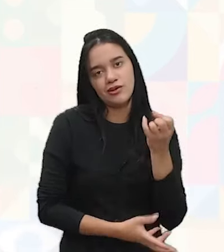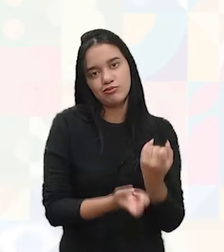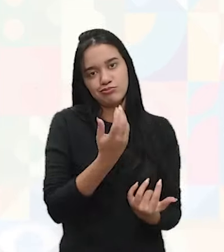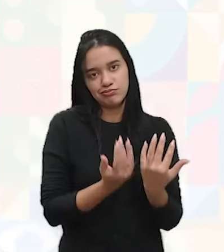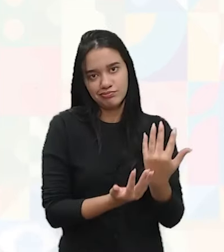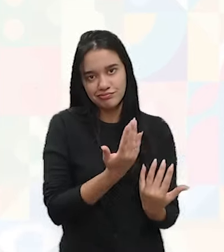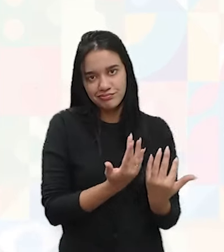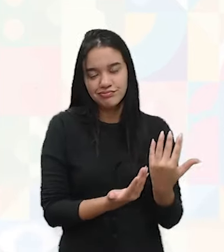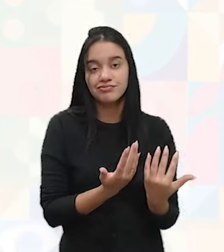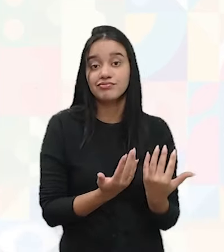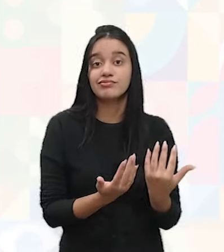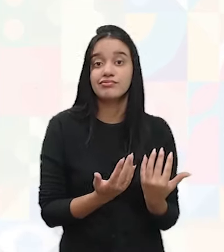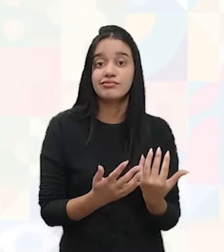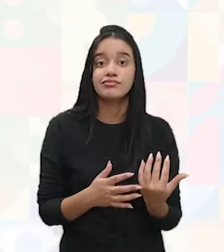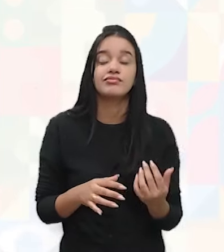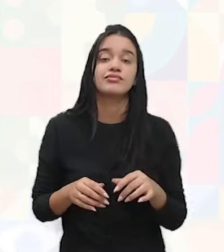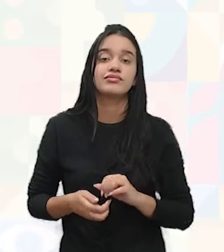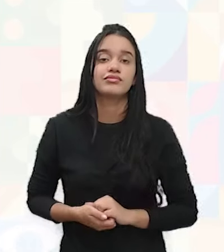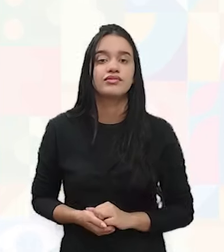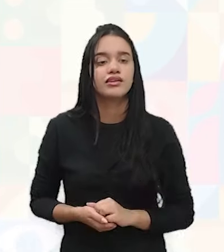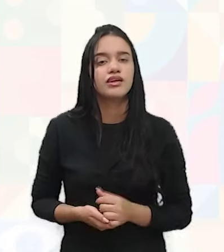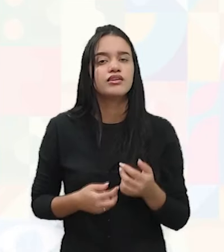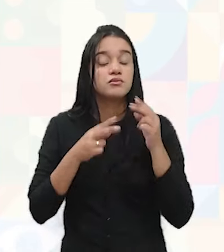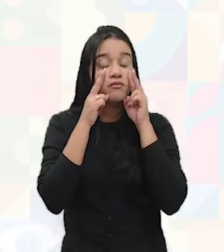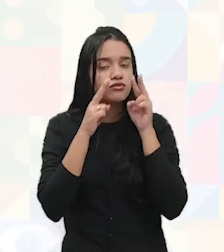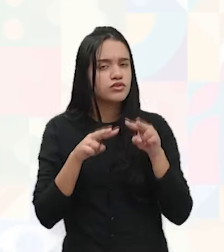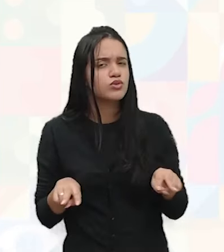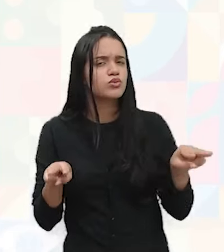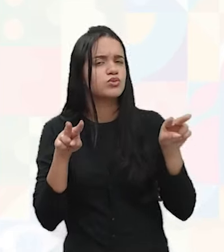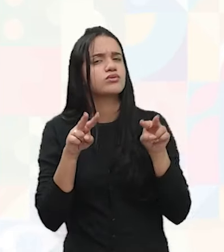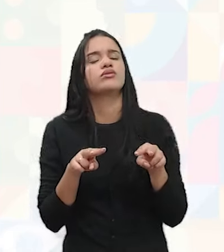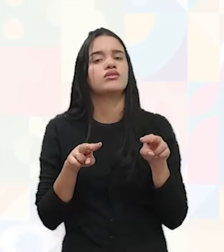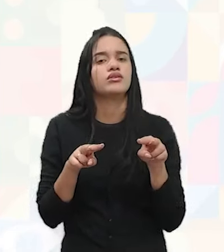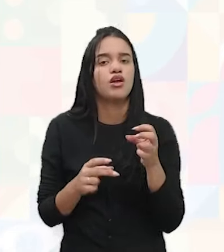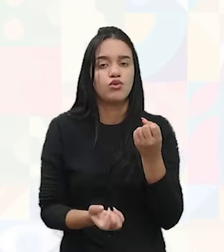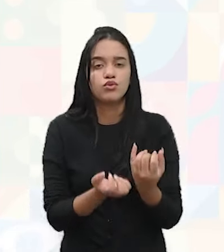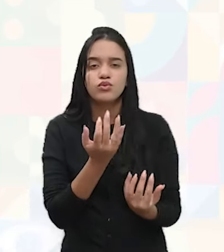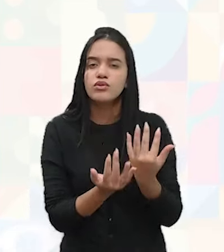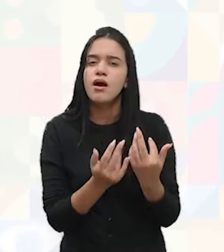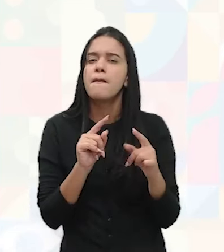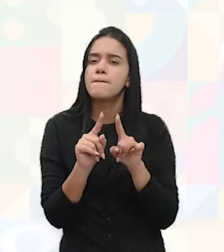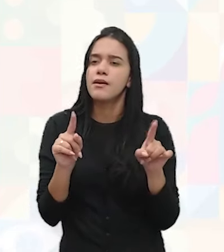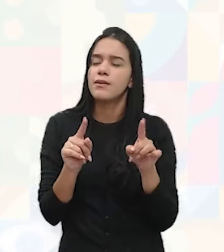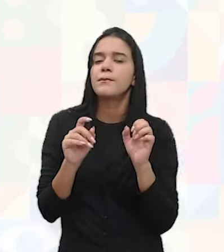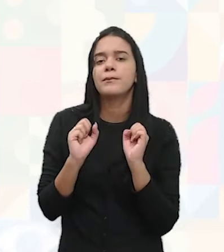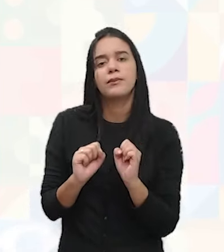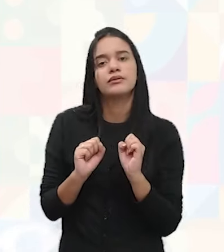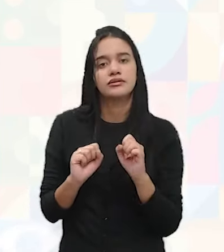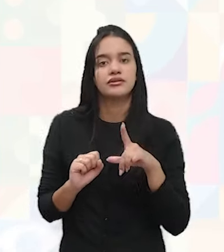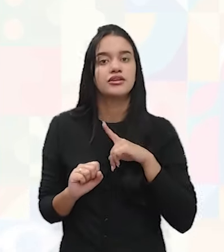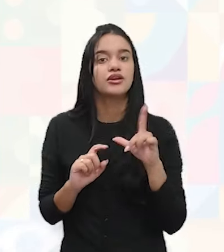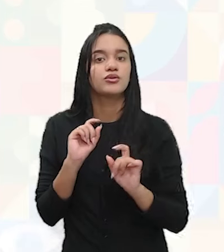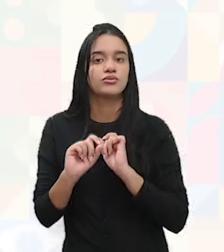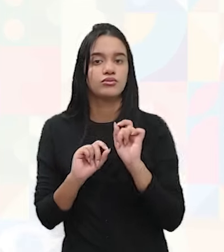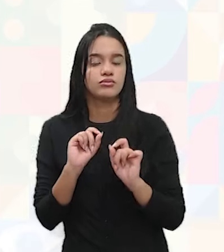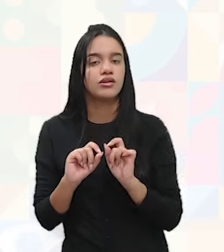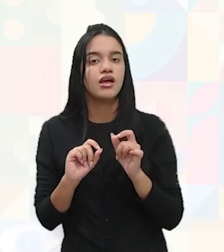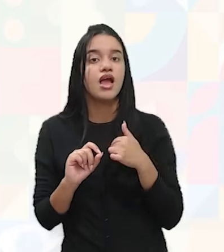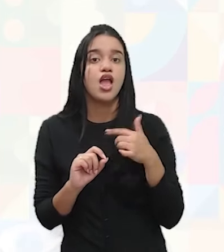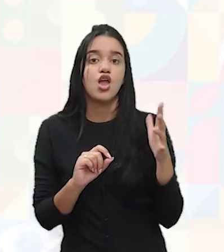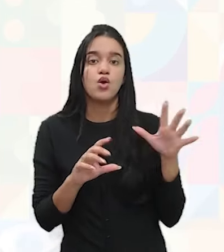eu abafei eh visualmente eu extingui o fogo mas ele pode ter uma reignição porque eu só